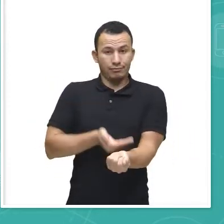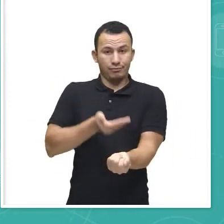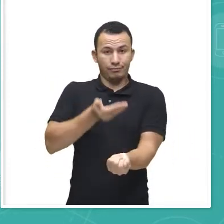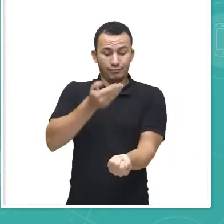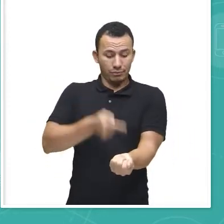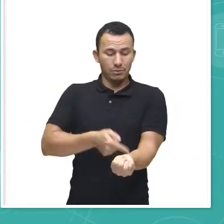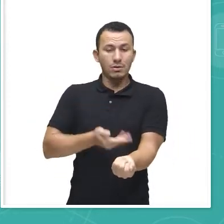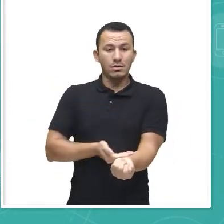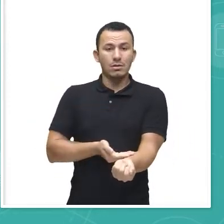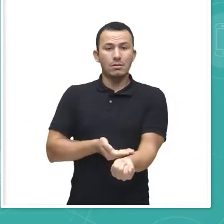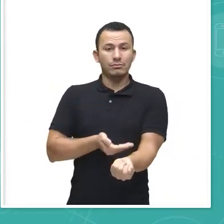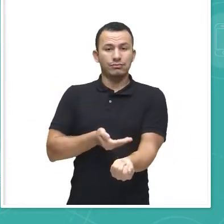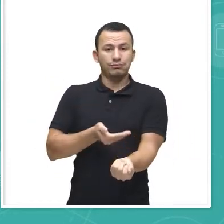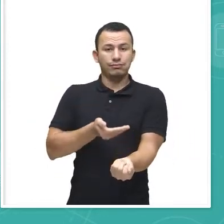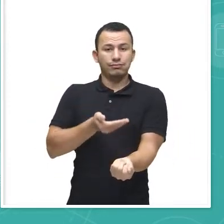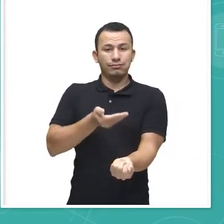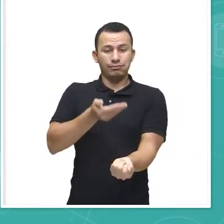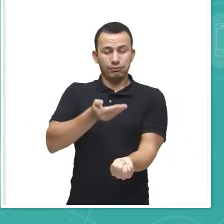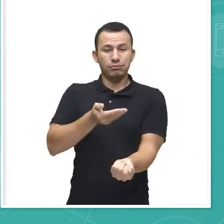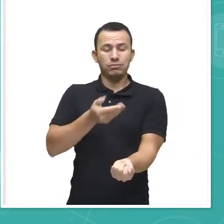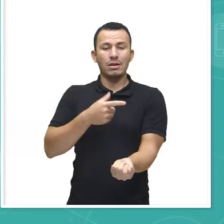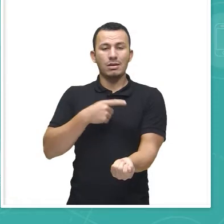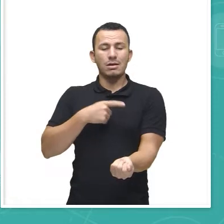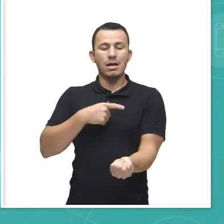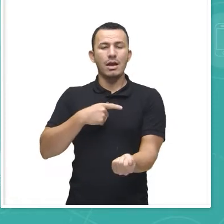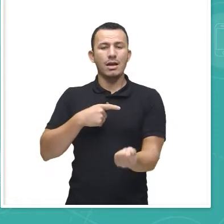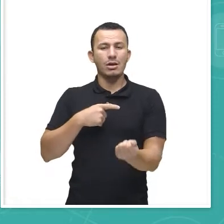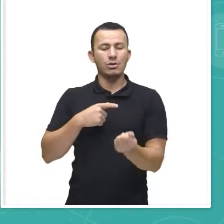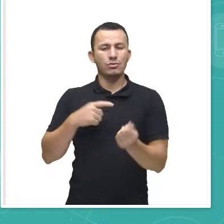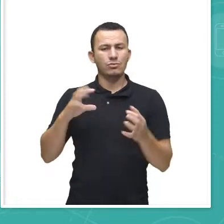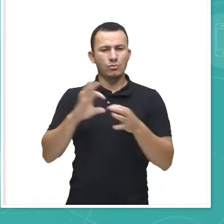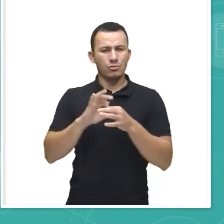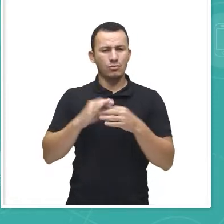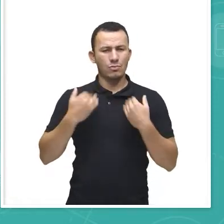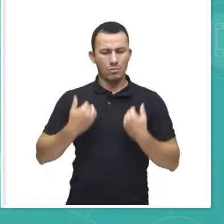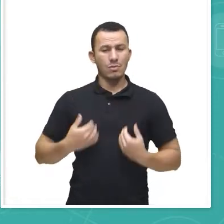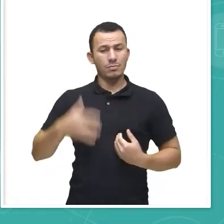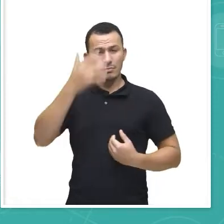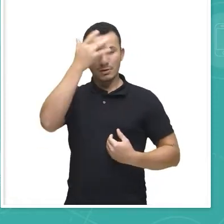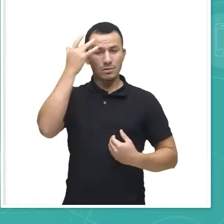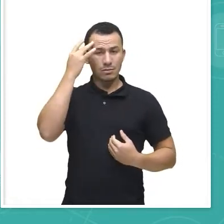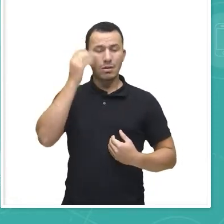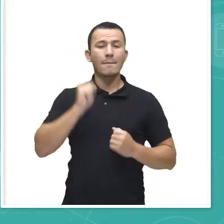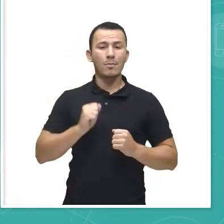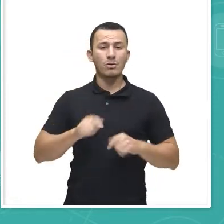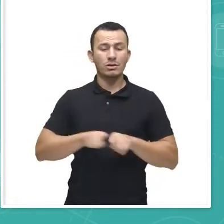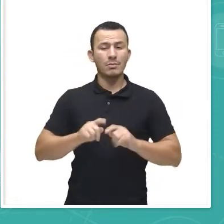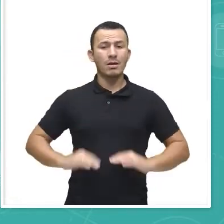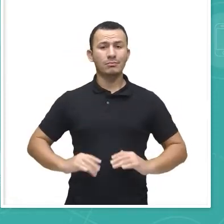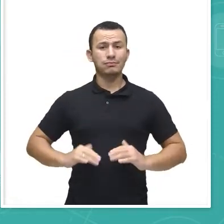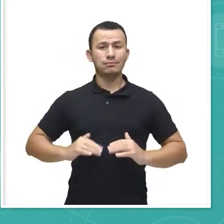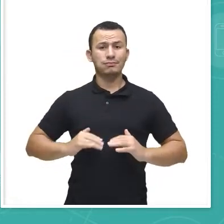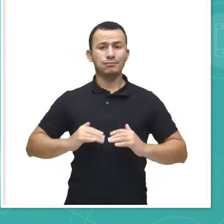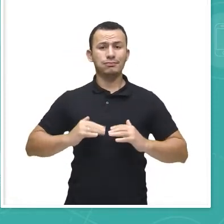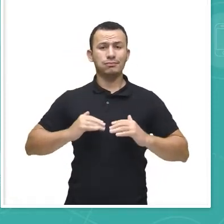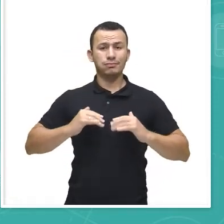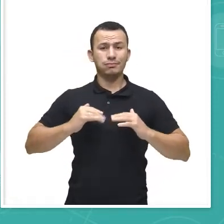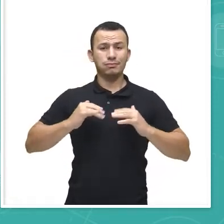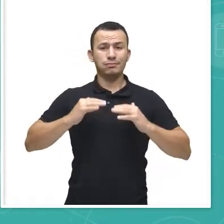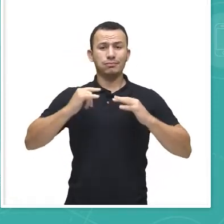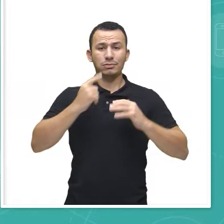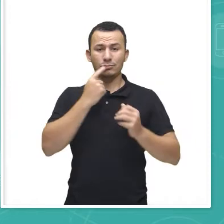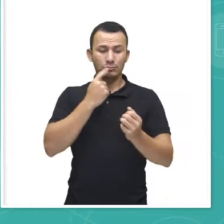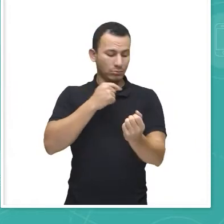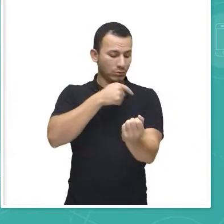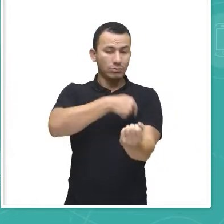hidrostática que fica ao redor do corpo da pessoa vai aumentar a pressão